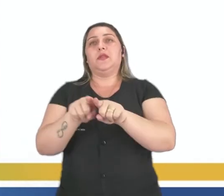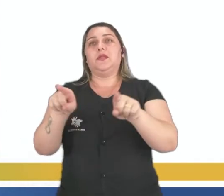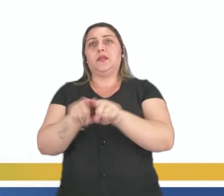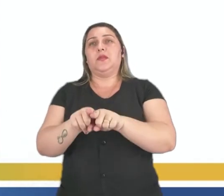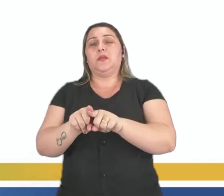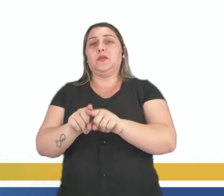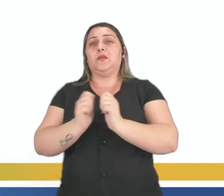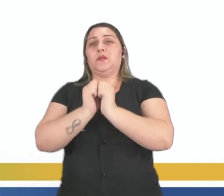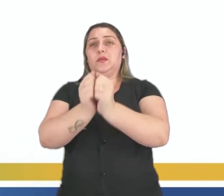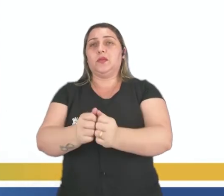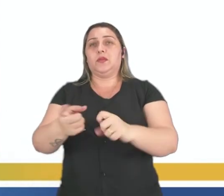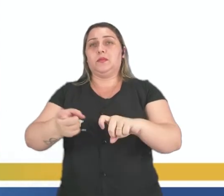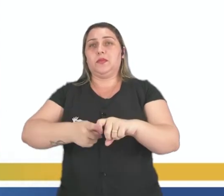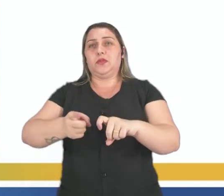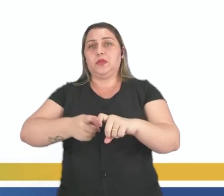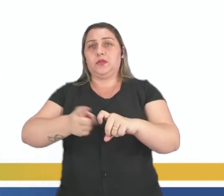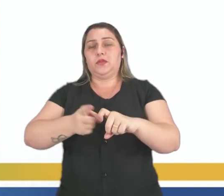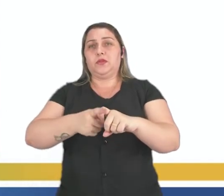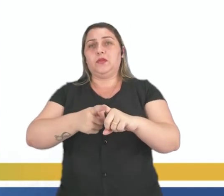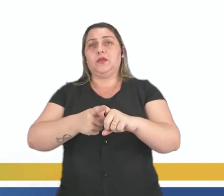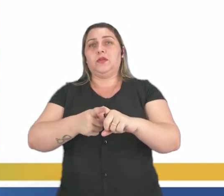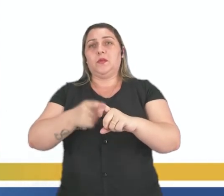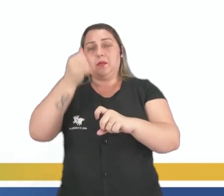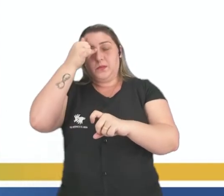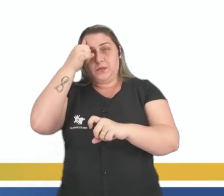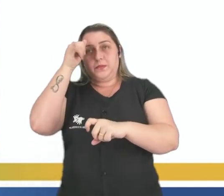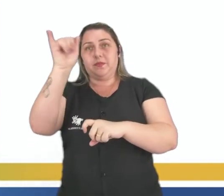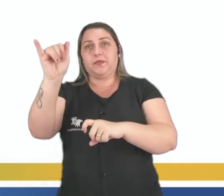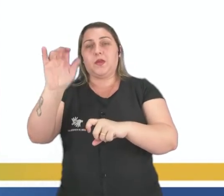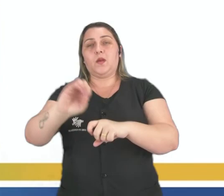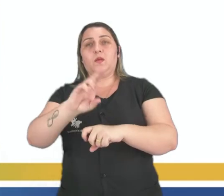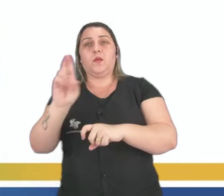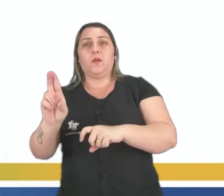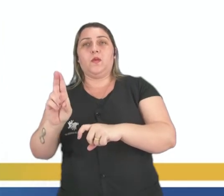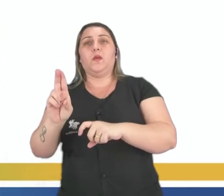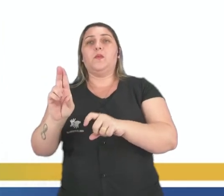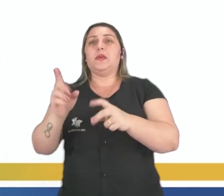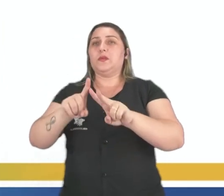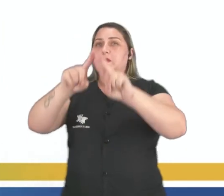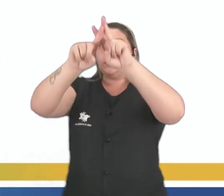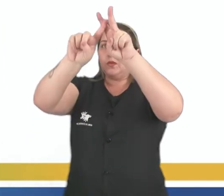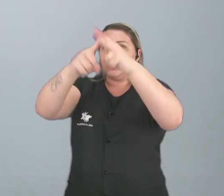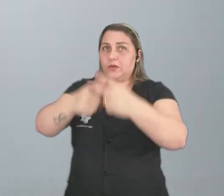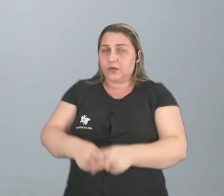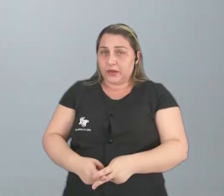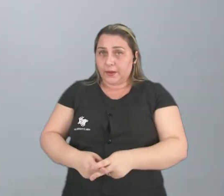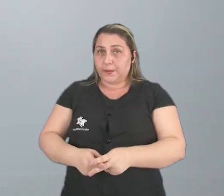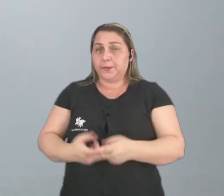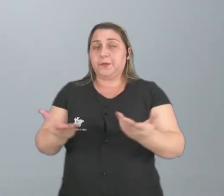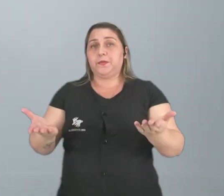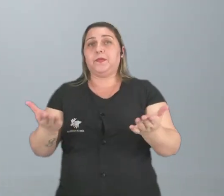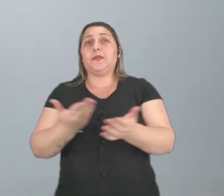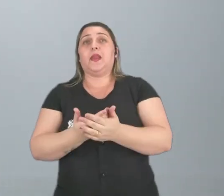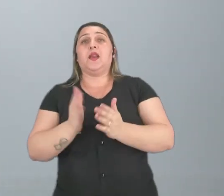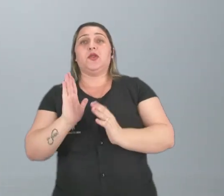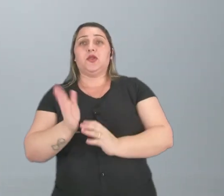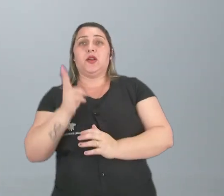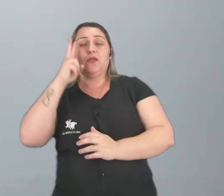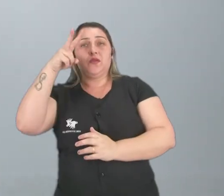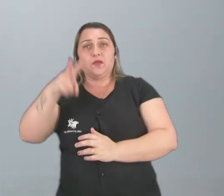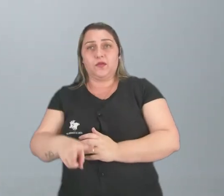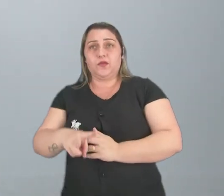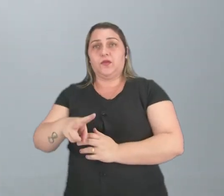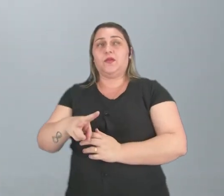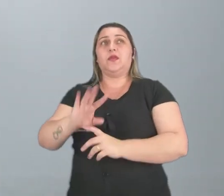imprescindível acompanhamento médico, tanto preventivo quanto corretivo, né? Então, já que a gente viu sobre